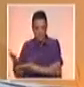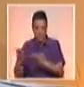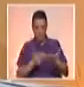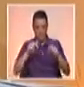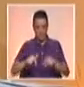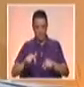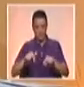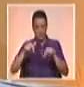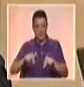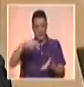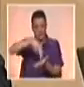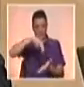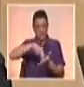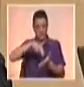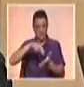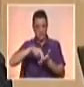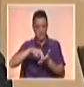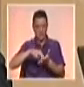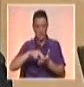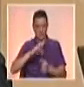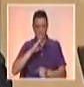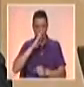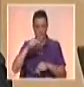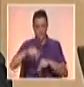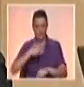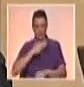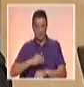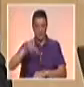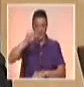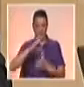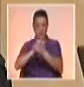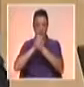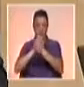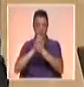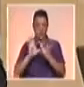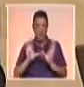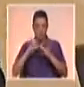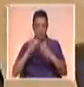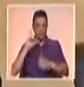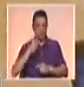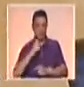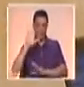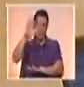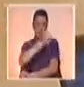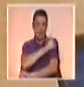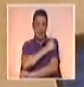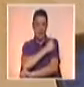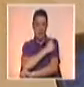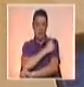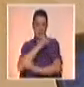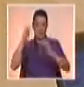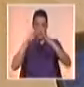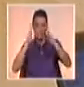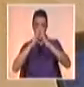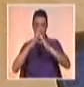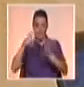Foi interessado para estar aqui presente. E queria também saudar a comunidade surda que está neste momento lá em casa e que,